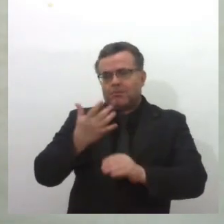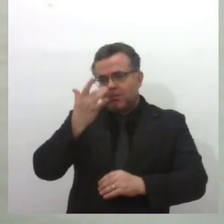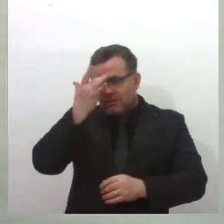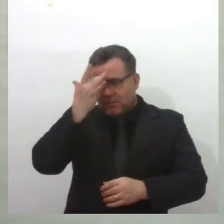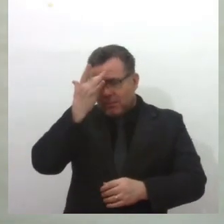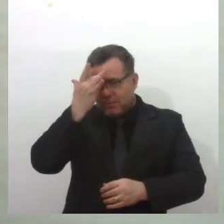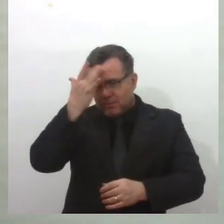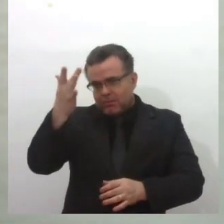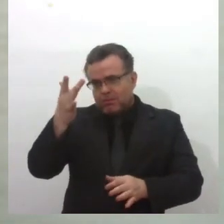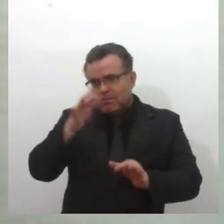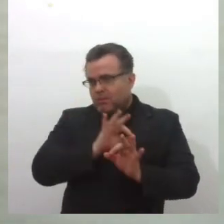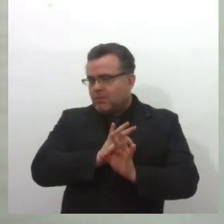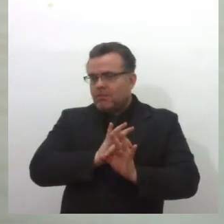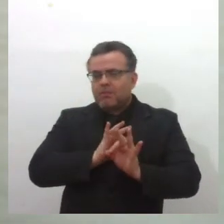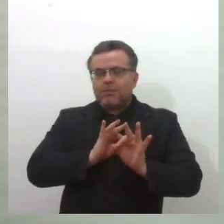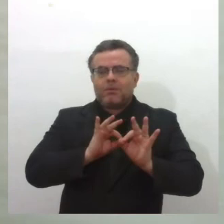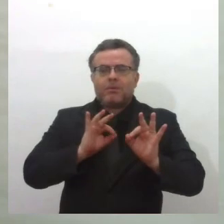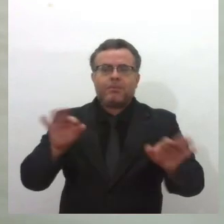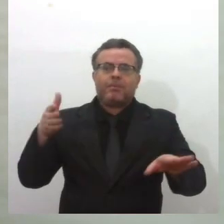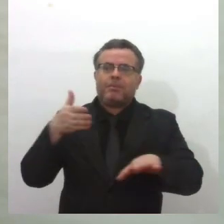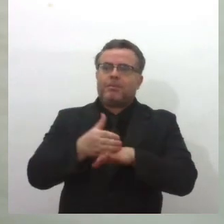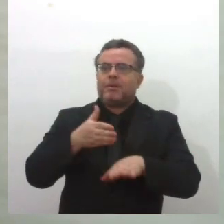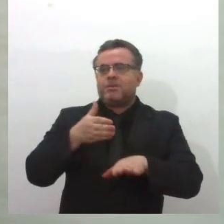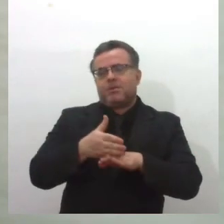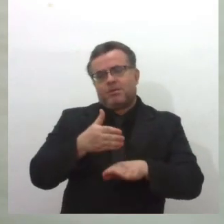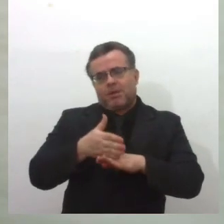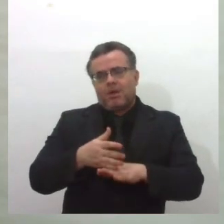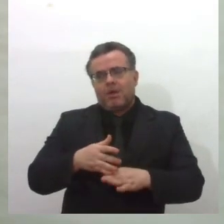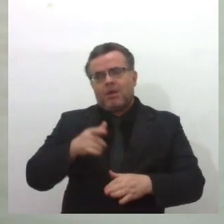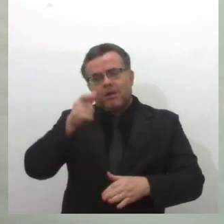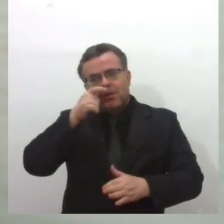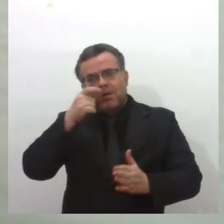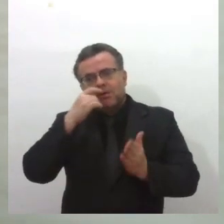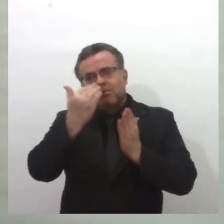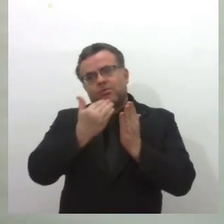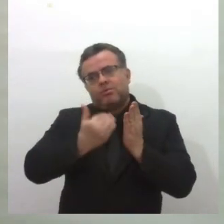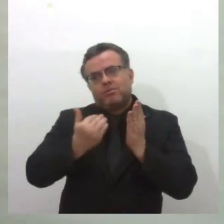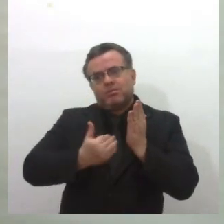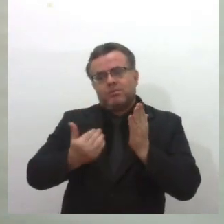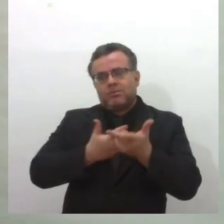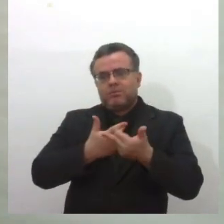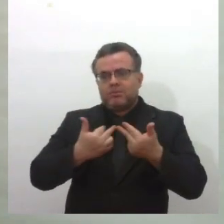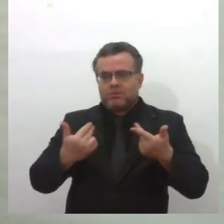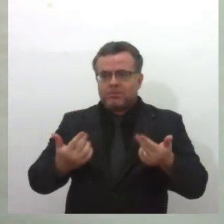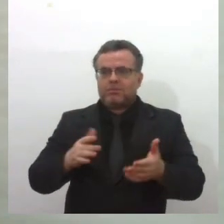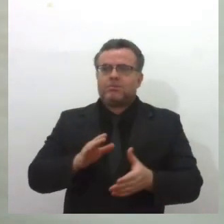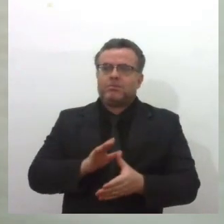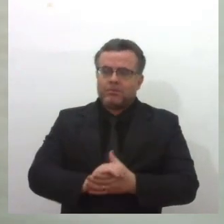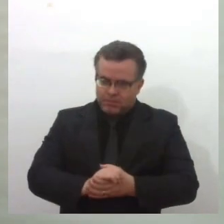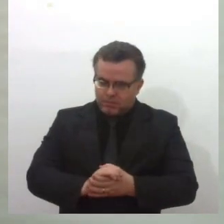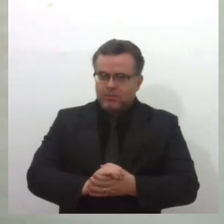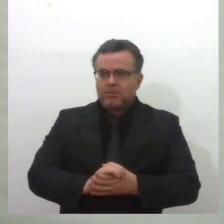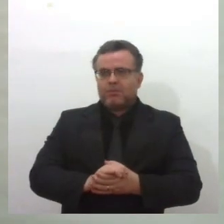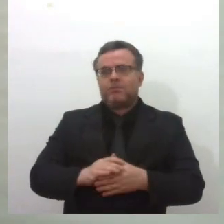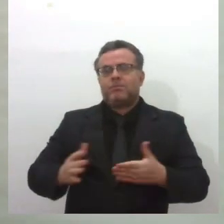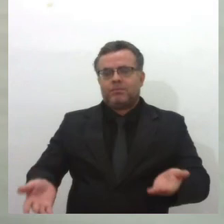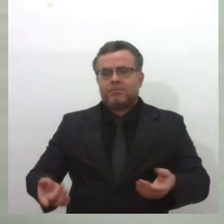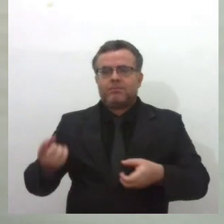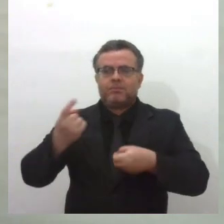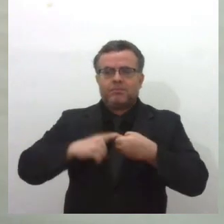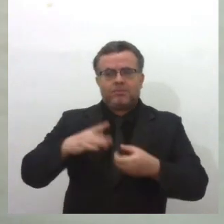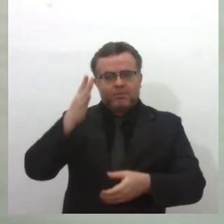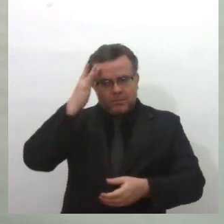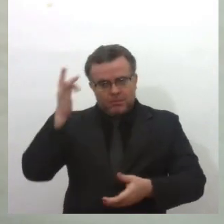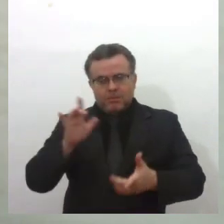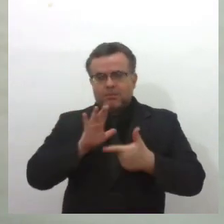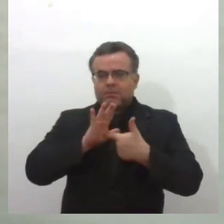posicionar a câmera do seu celular no QR Code que aparece aí do seu lado esquerdo, no canto inferior da tela. Congresso em Pauta volta amanhã